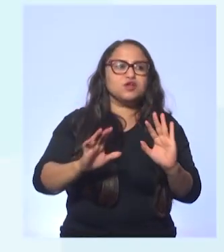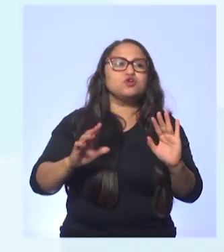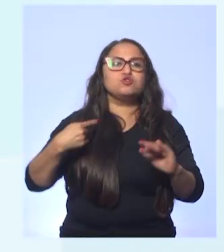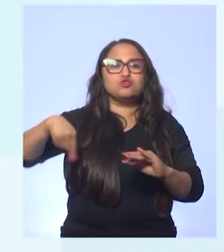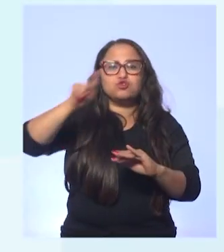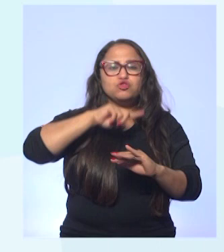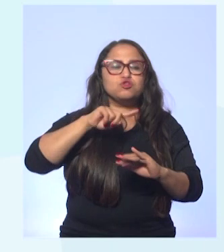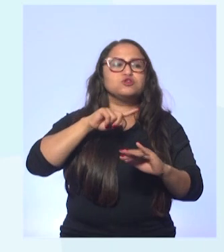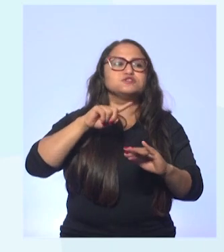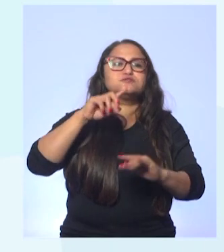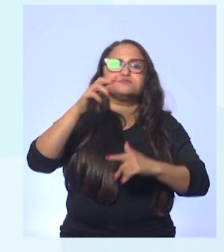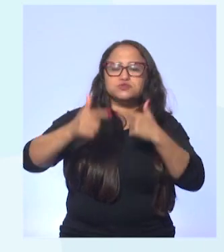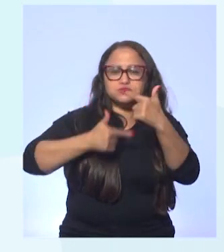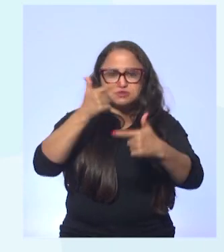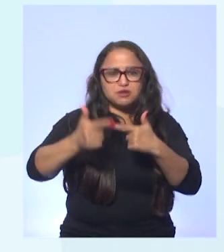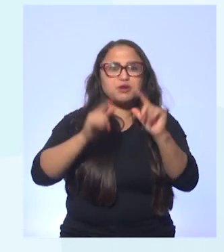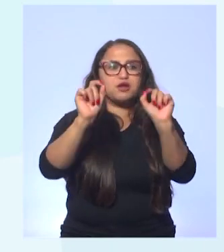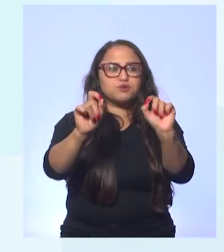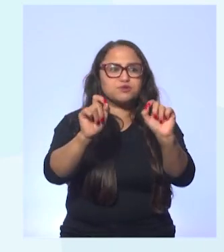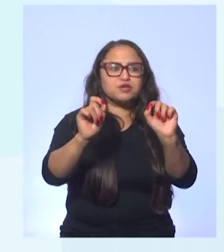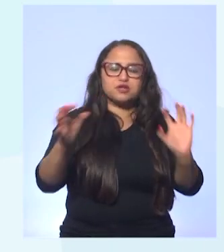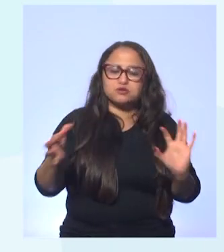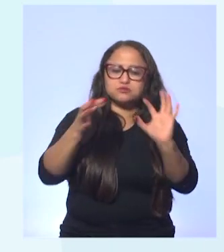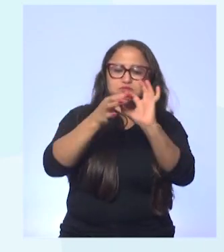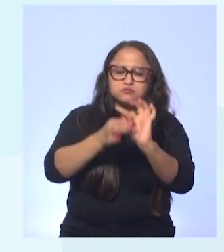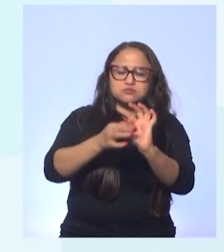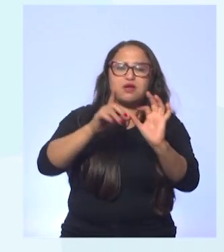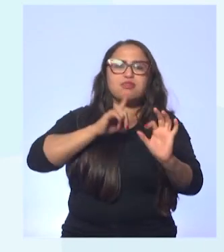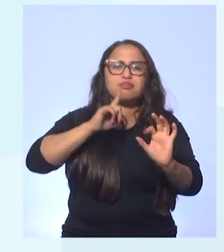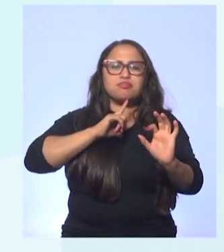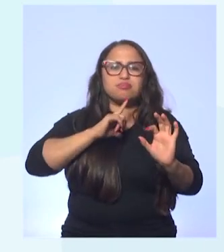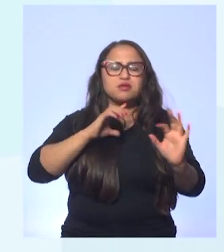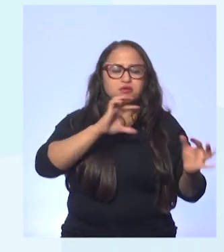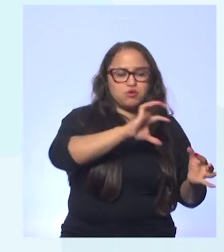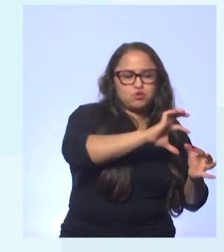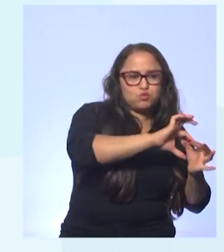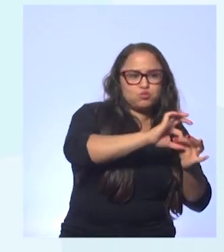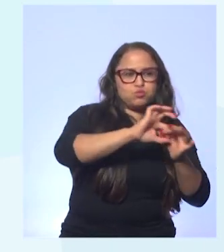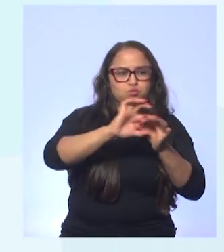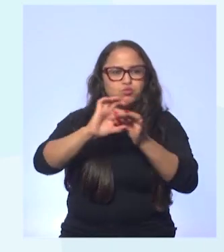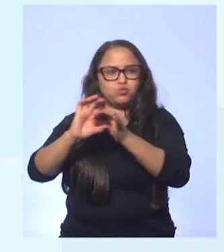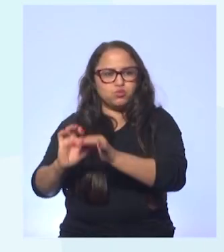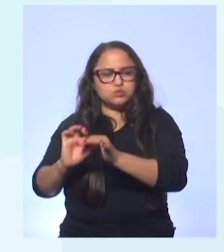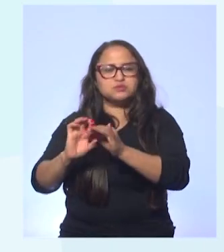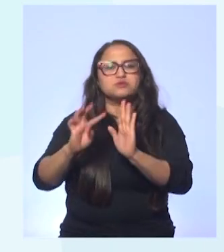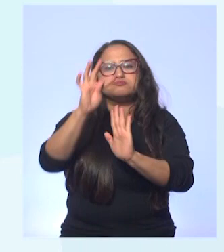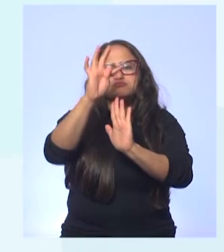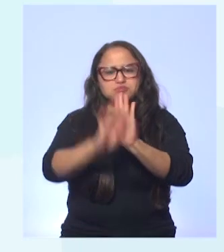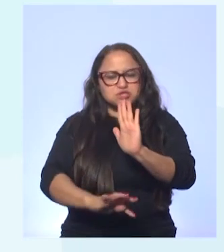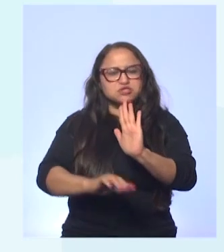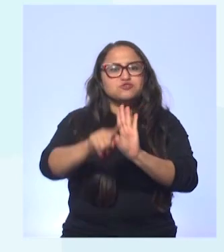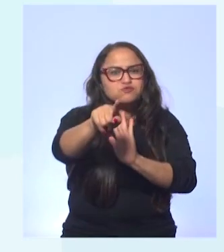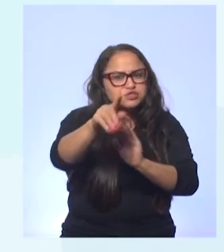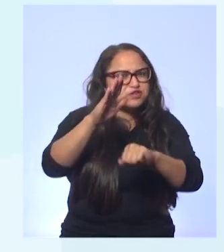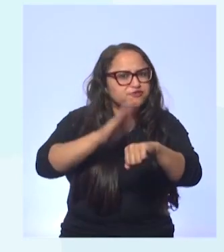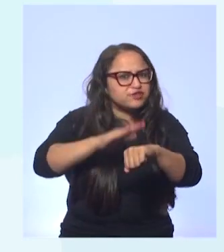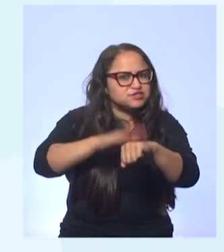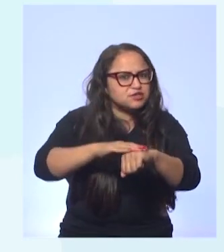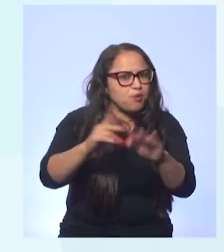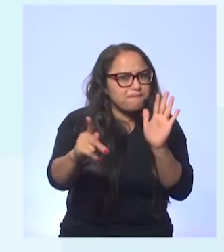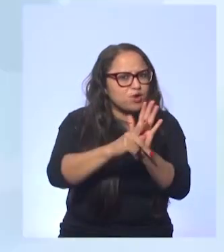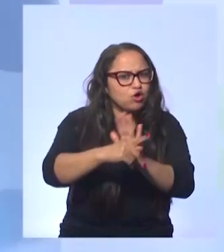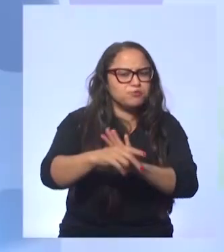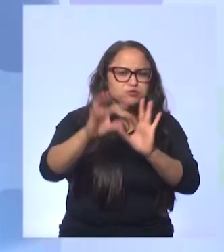com os conectivos, que vão trazendo a coesão textual quando você for produzir o seu texto. E